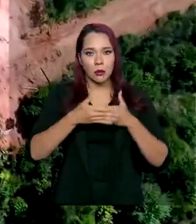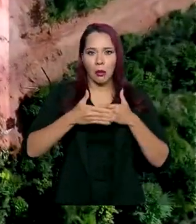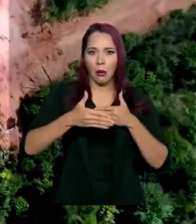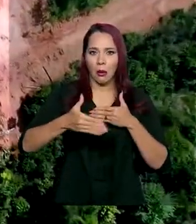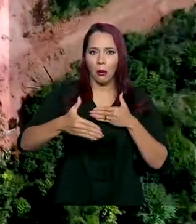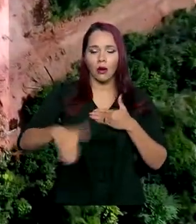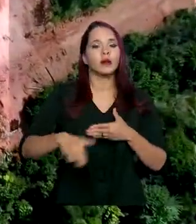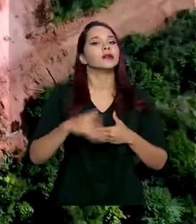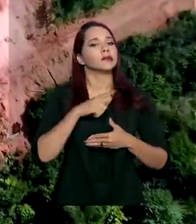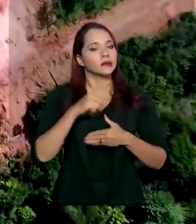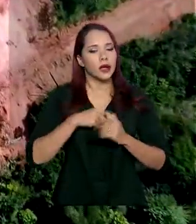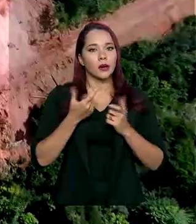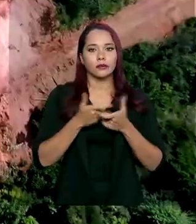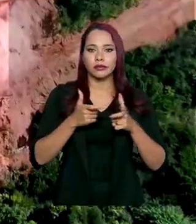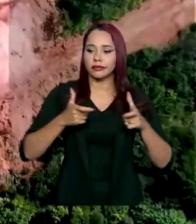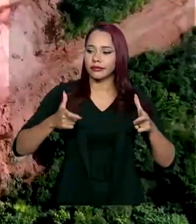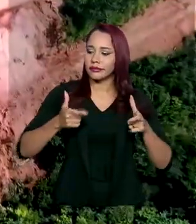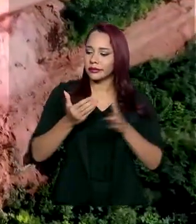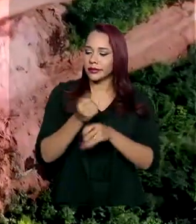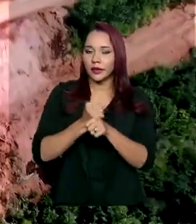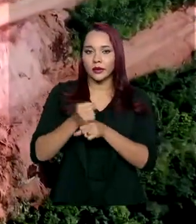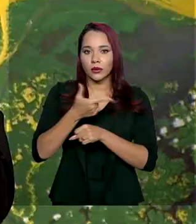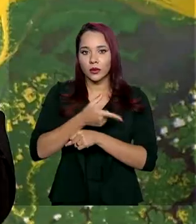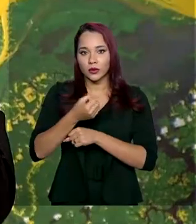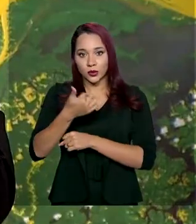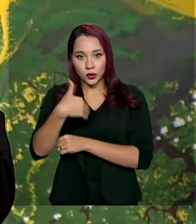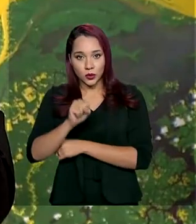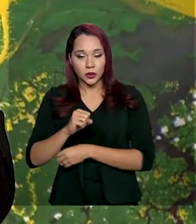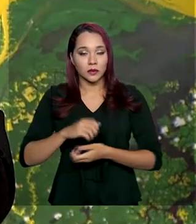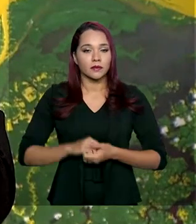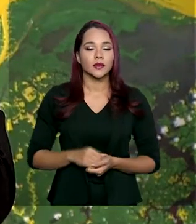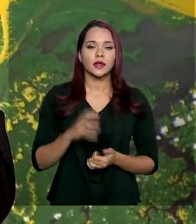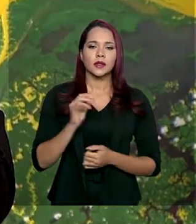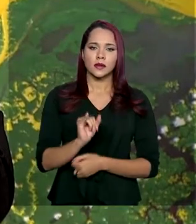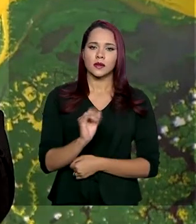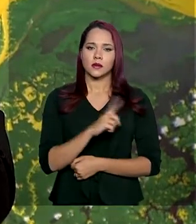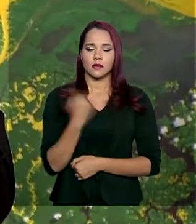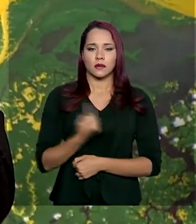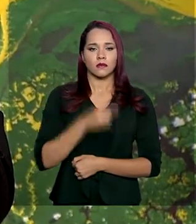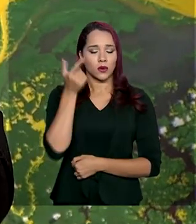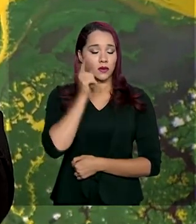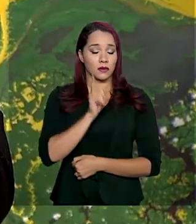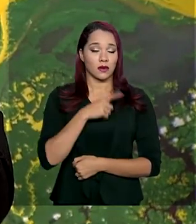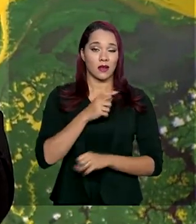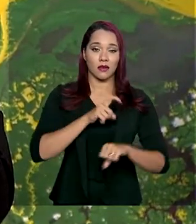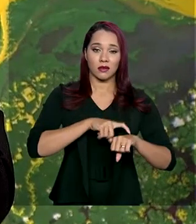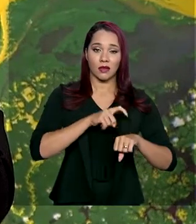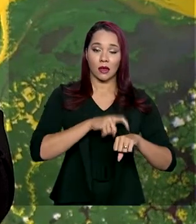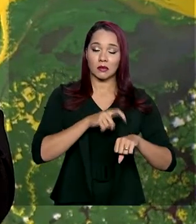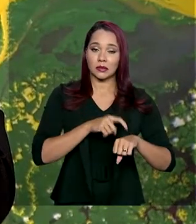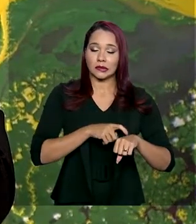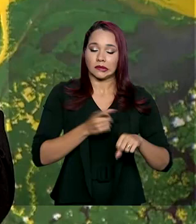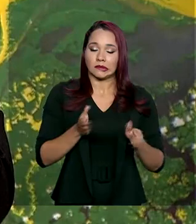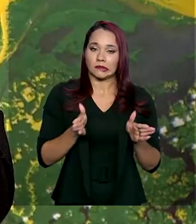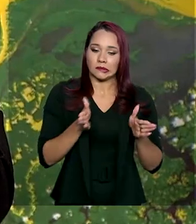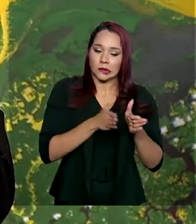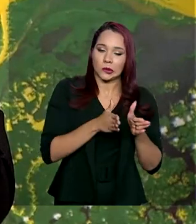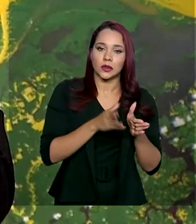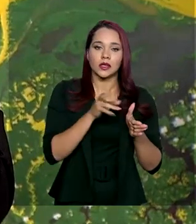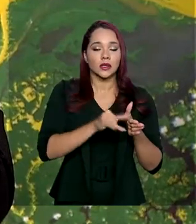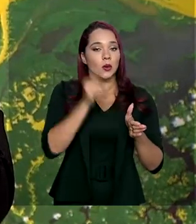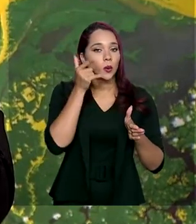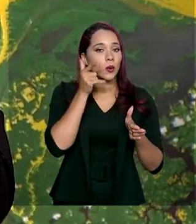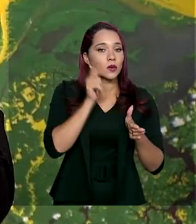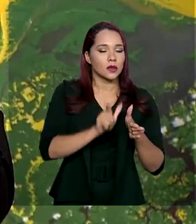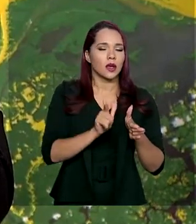significativo a partir de 2018. Nós conseguimos, nós estamos com o prazo apertado, e chegarmos aí